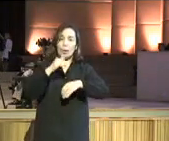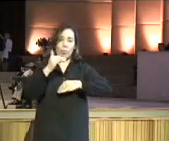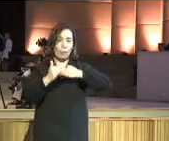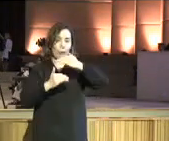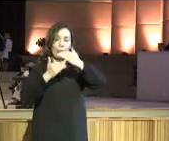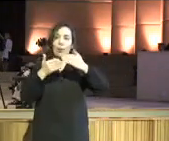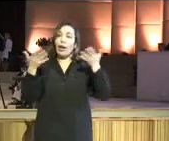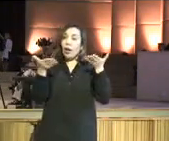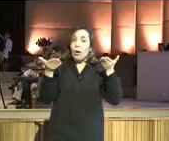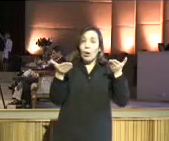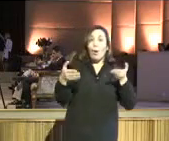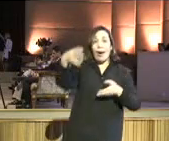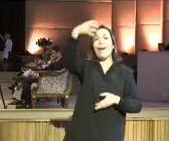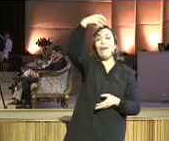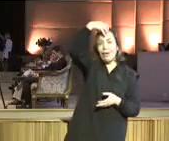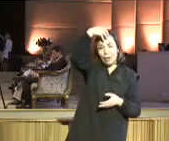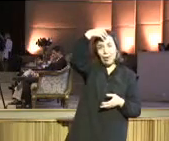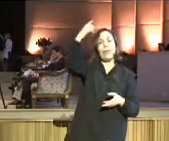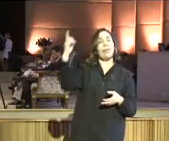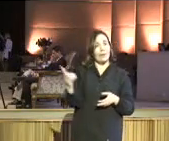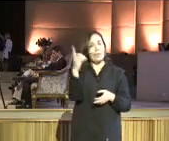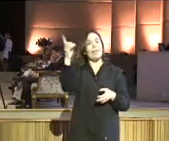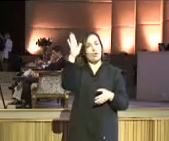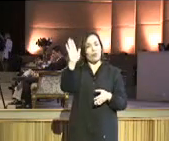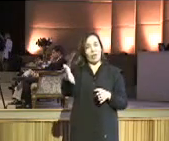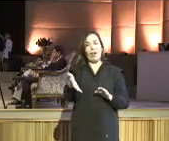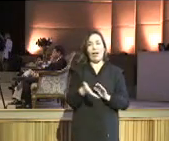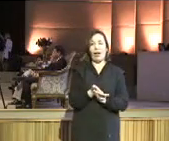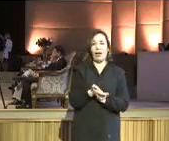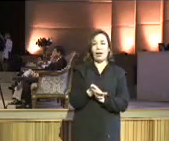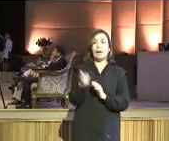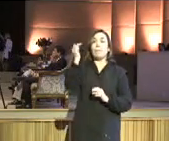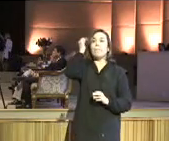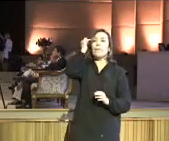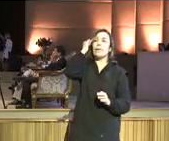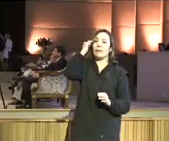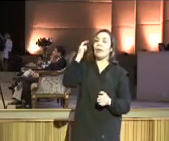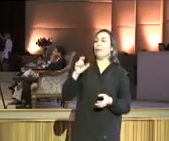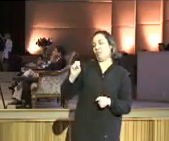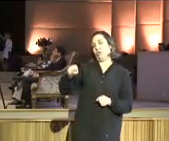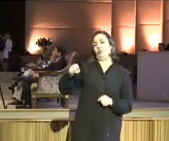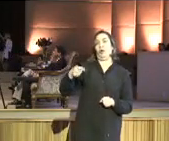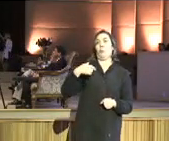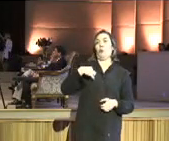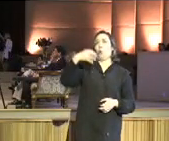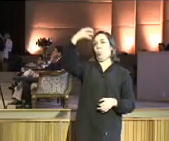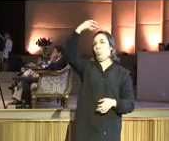e ele imaginava que a glória dele estava na coroa.